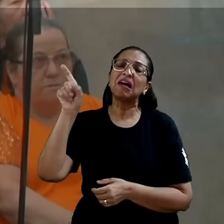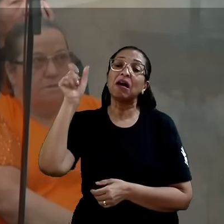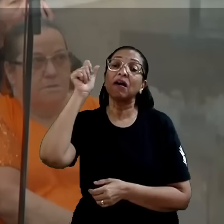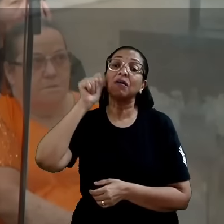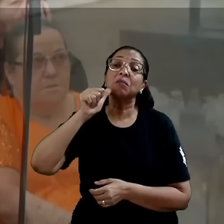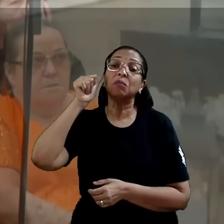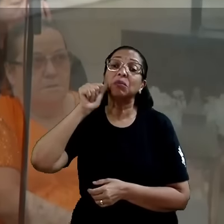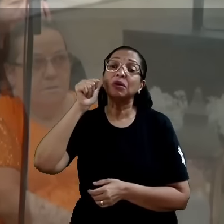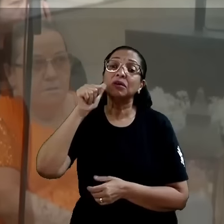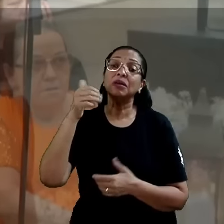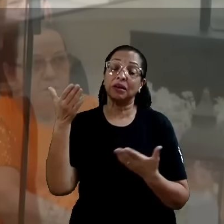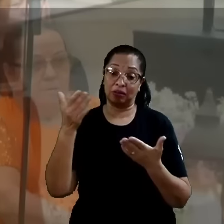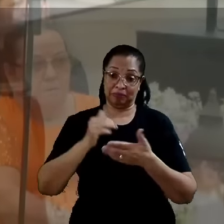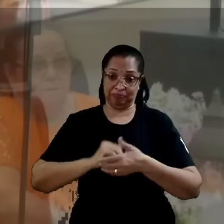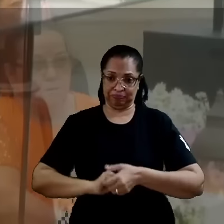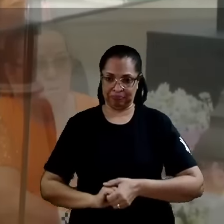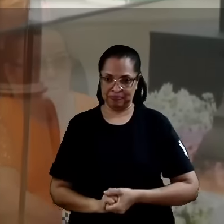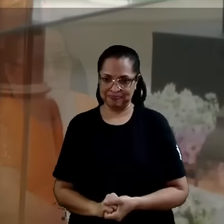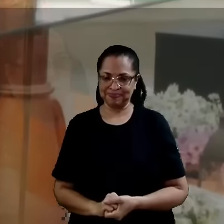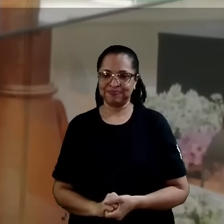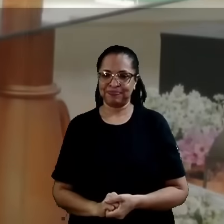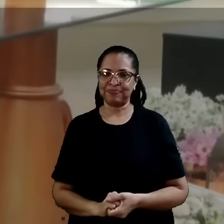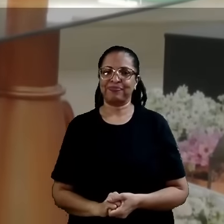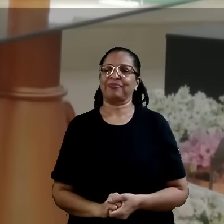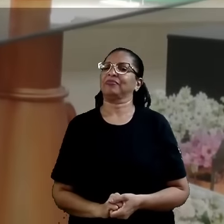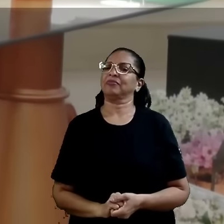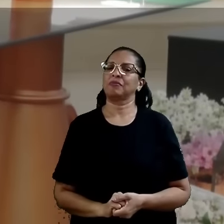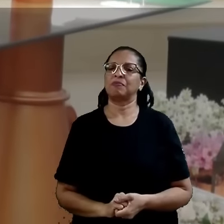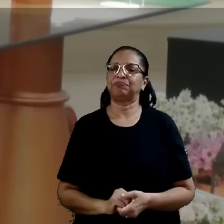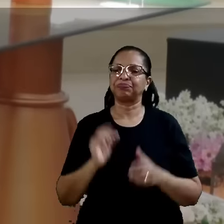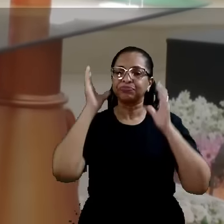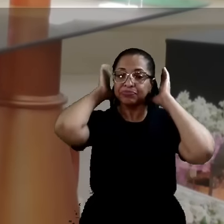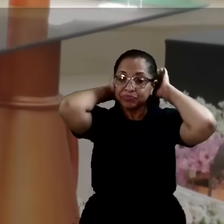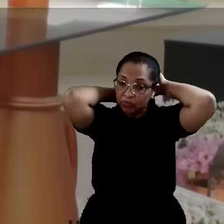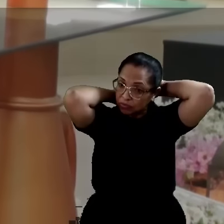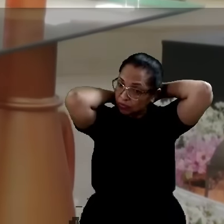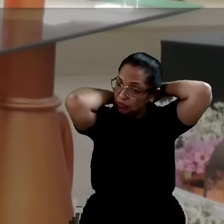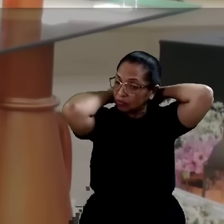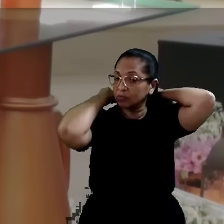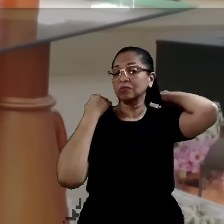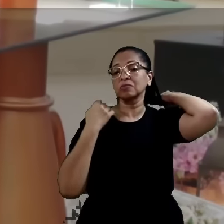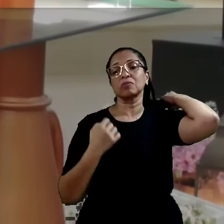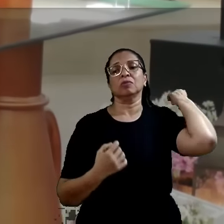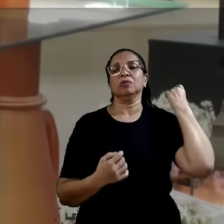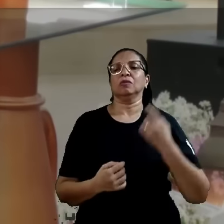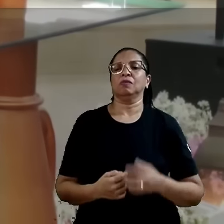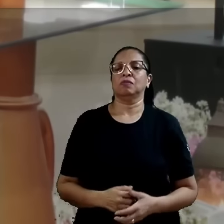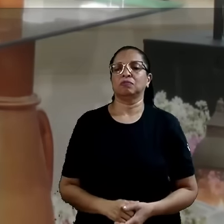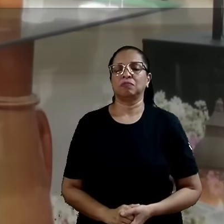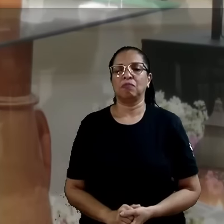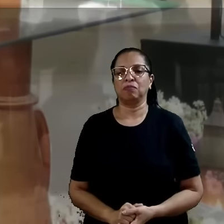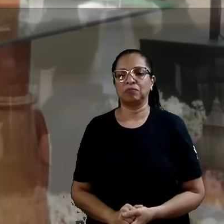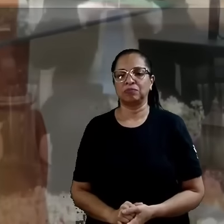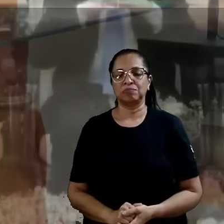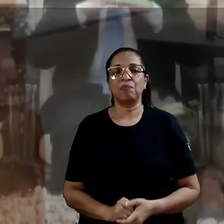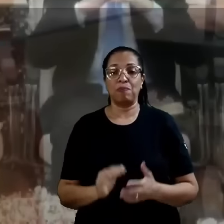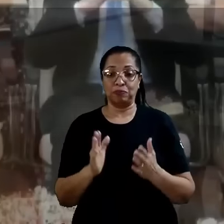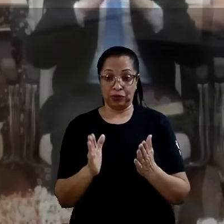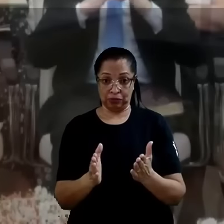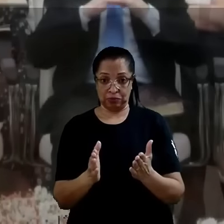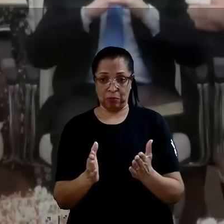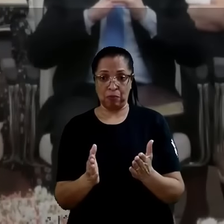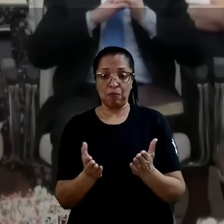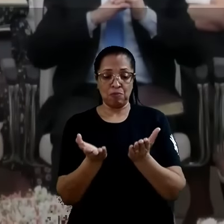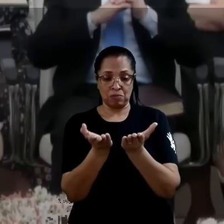espiritual a Bíblia diz que os profetas foram até João mas profetas que anunciaram a vinda do Messias mas ainda